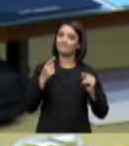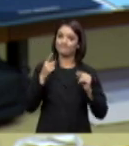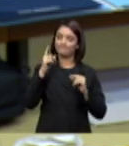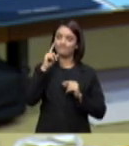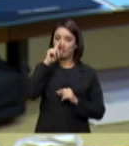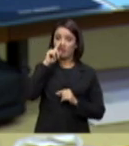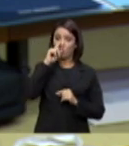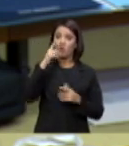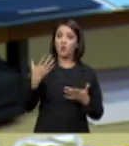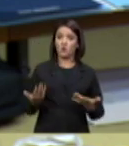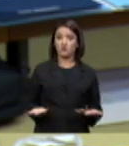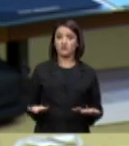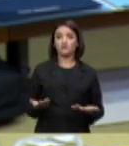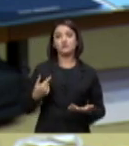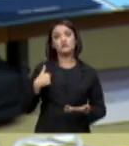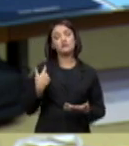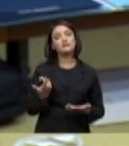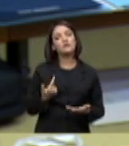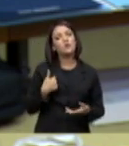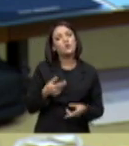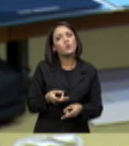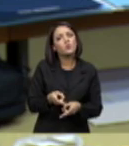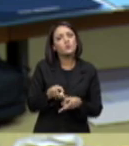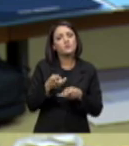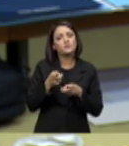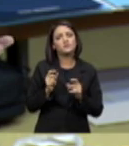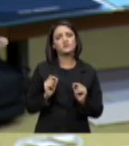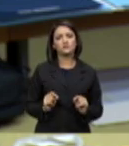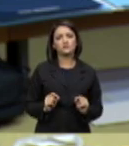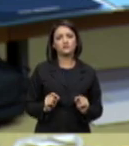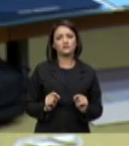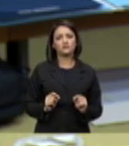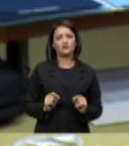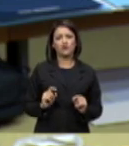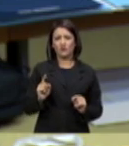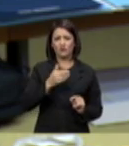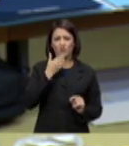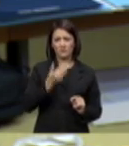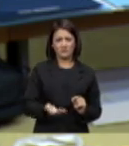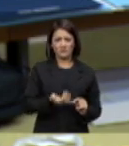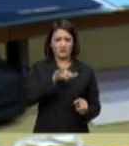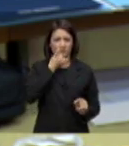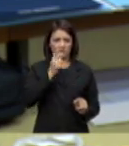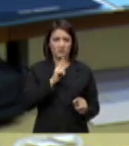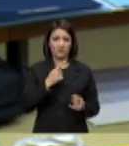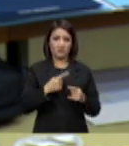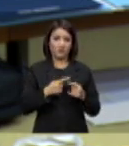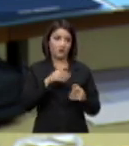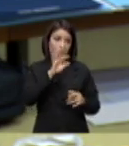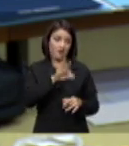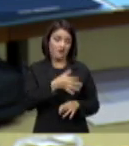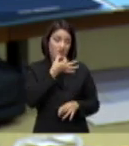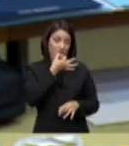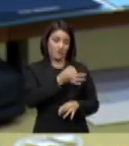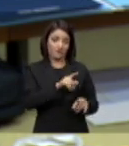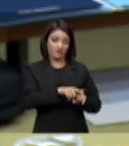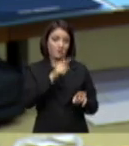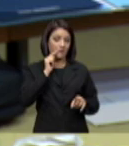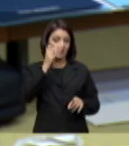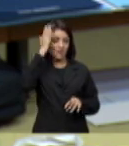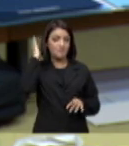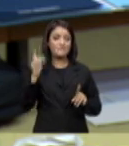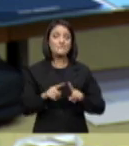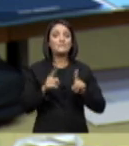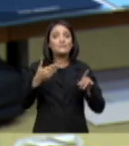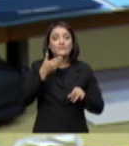então eu no meu modo de ver talvez nem eu nem vou pedir verde é porque foi a posição do seu agora eu acho que a melhor solução